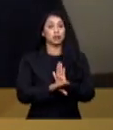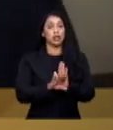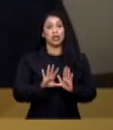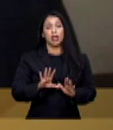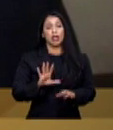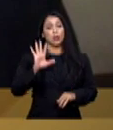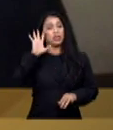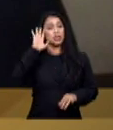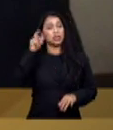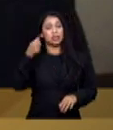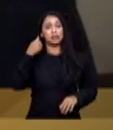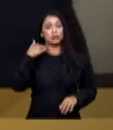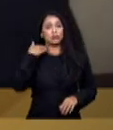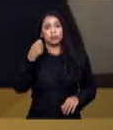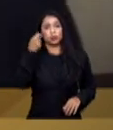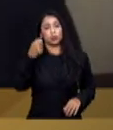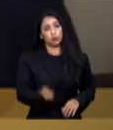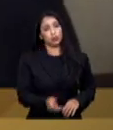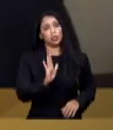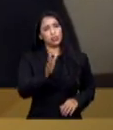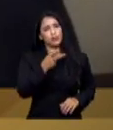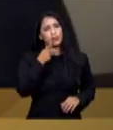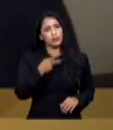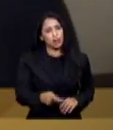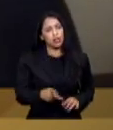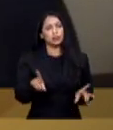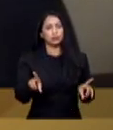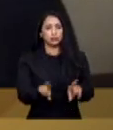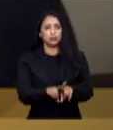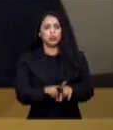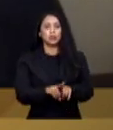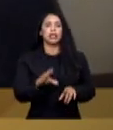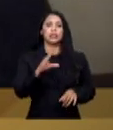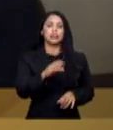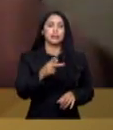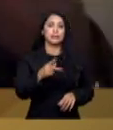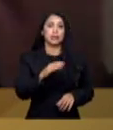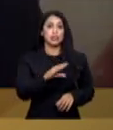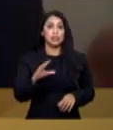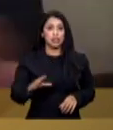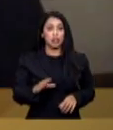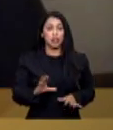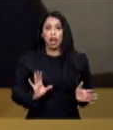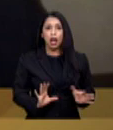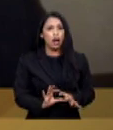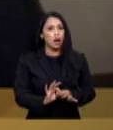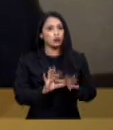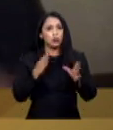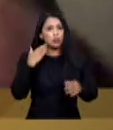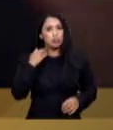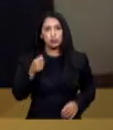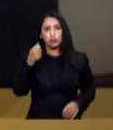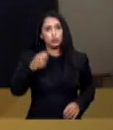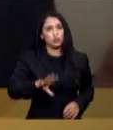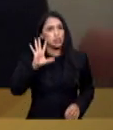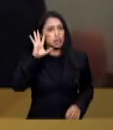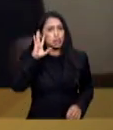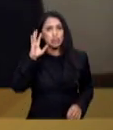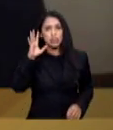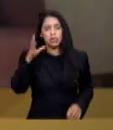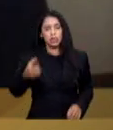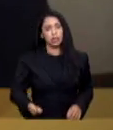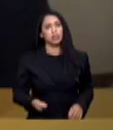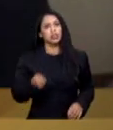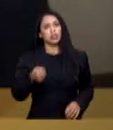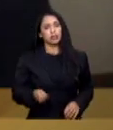como já foi dito. E também já foi frisado que o novo CPC autoriza o juiz, em qualquer